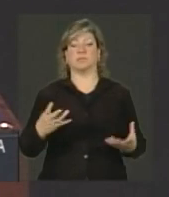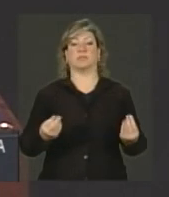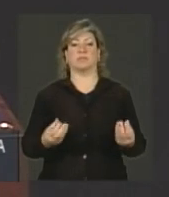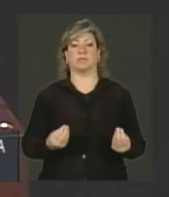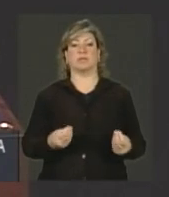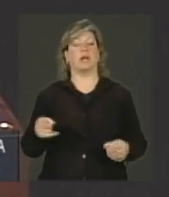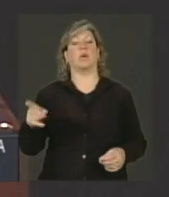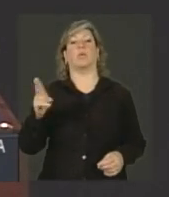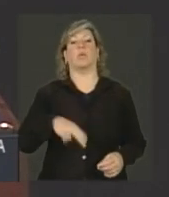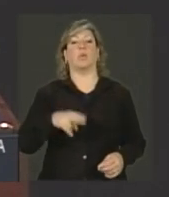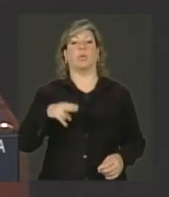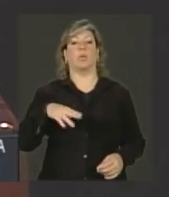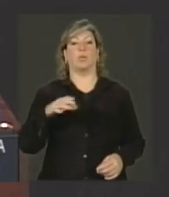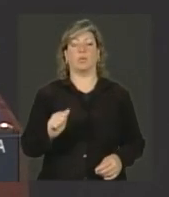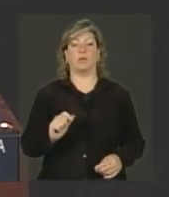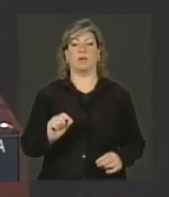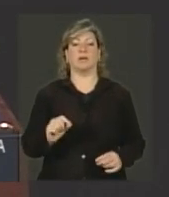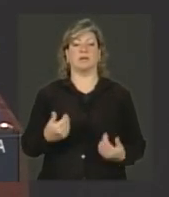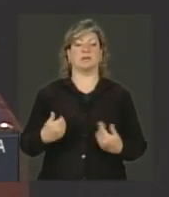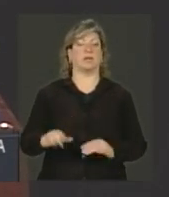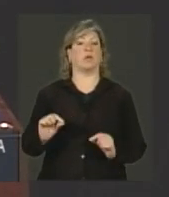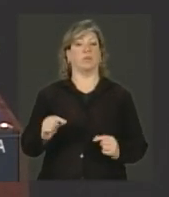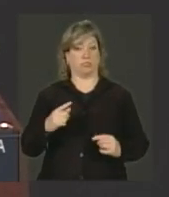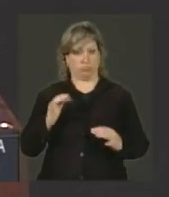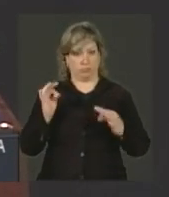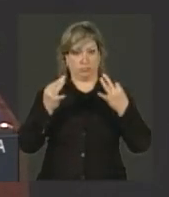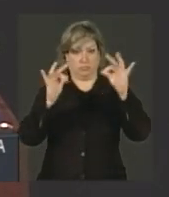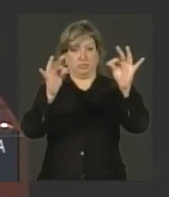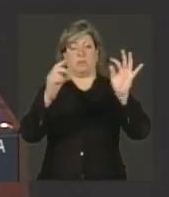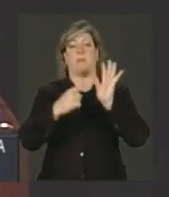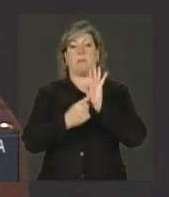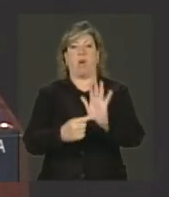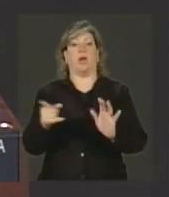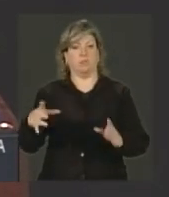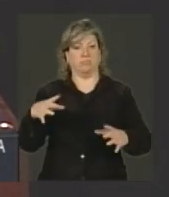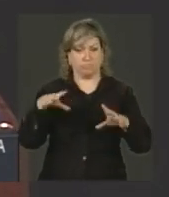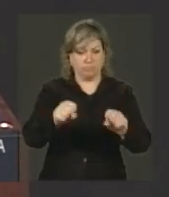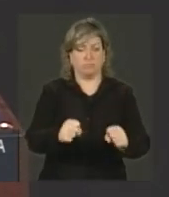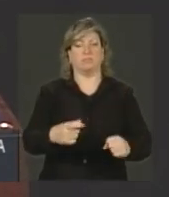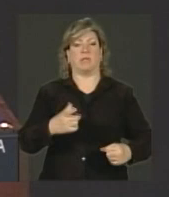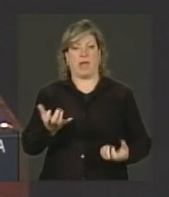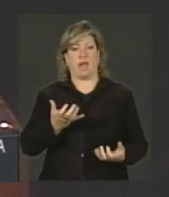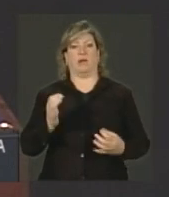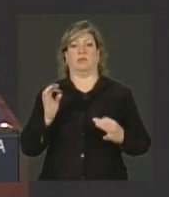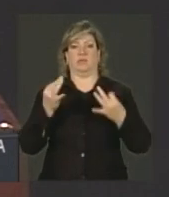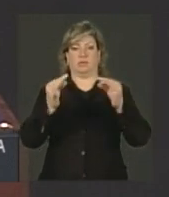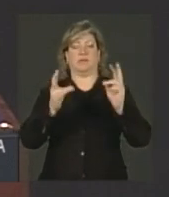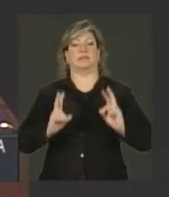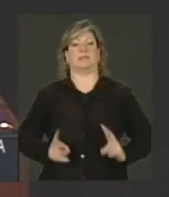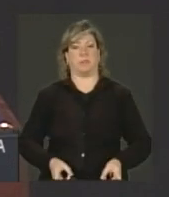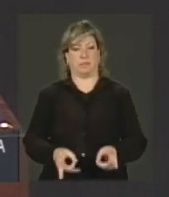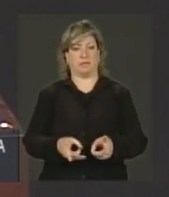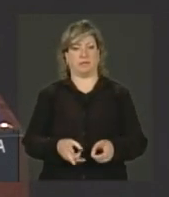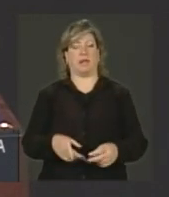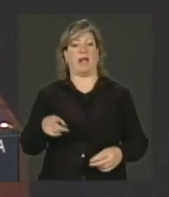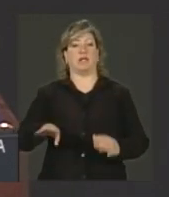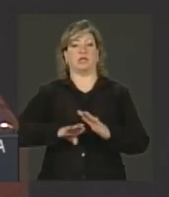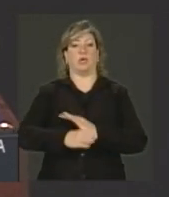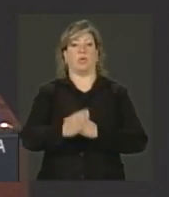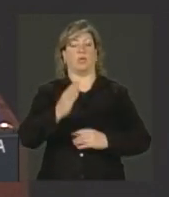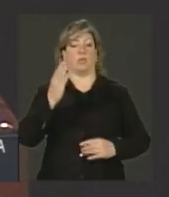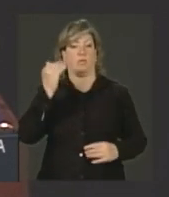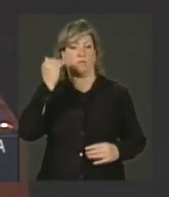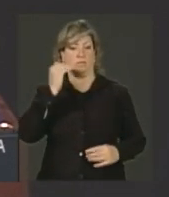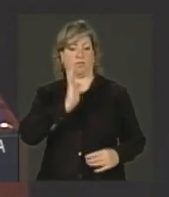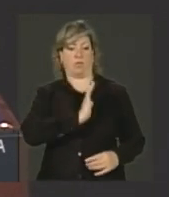nunca dispensa os avanços tecnológicos que a medicina moderna proporciona. Tornou-se o cardiologista de